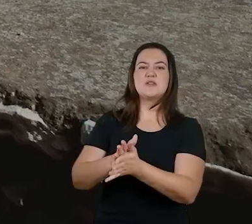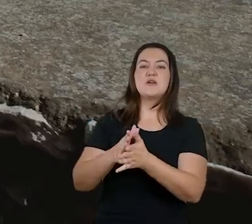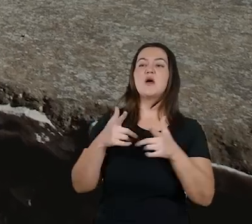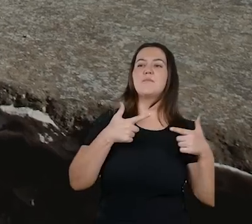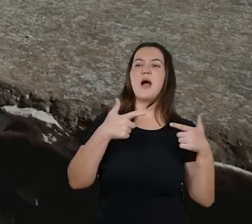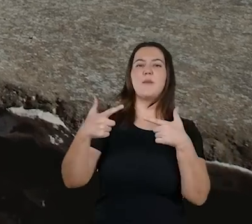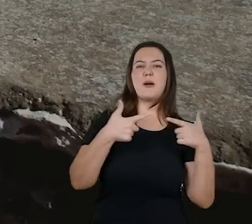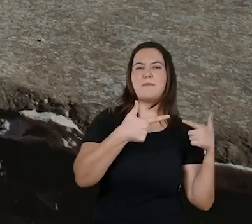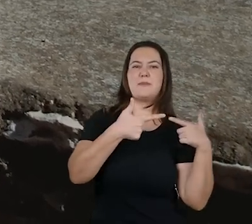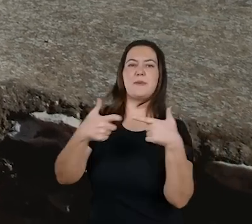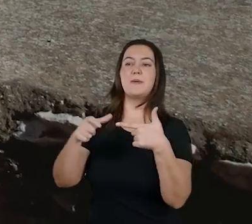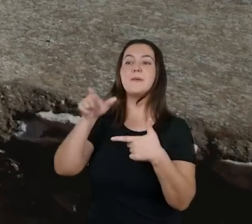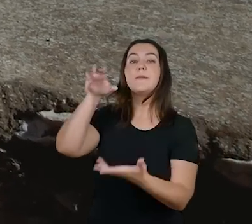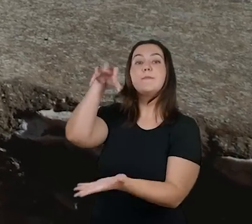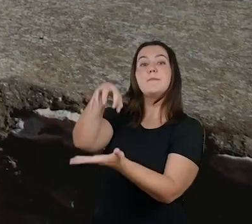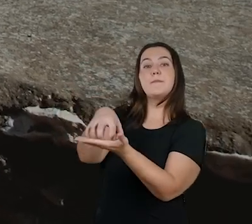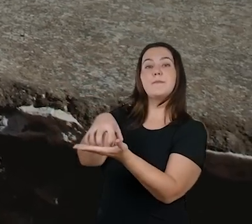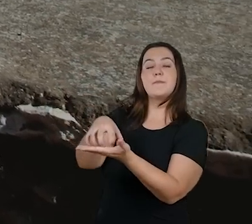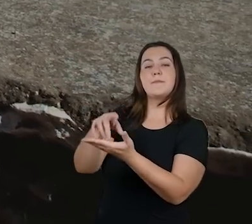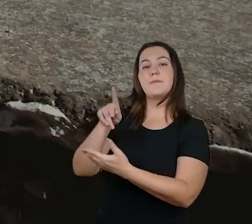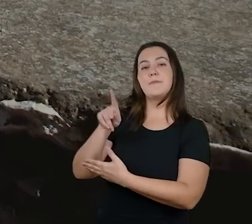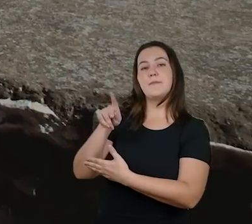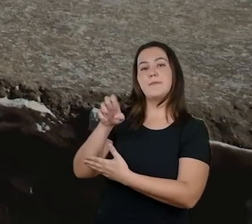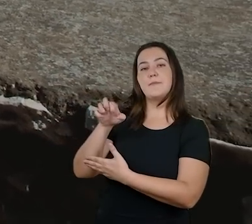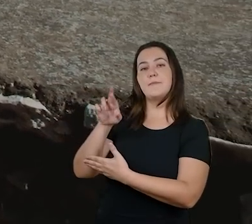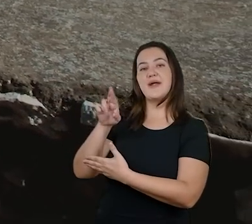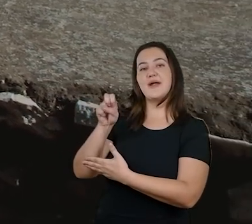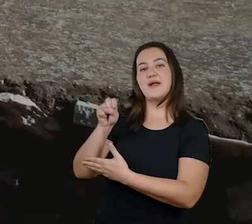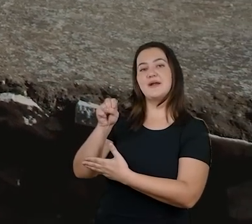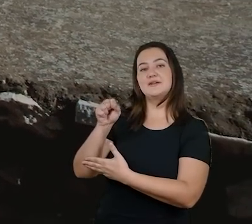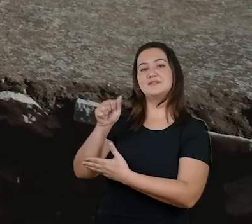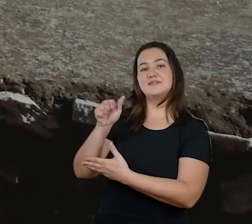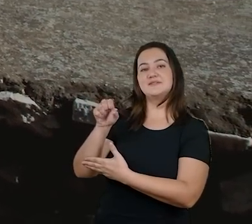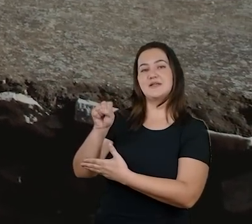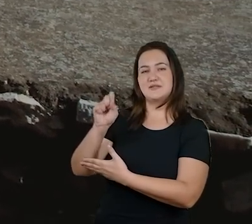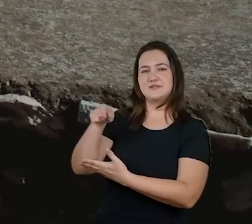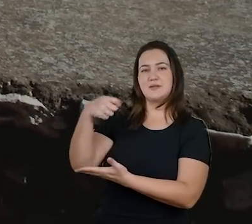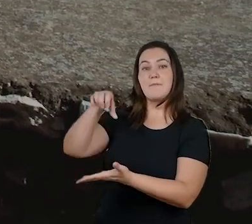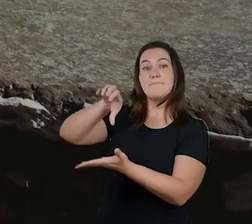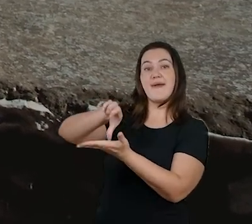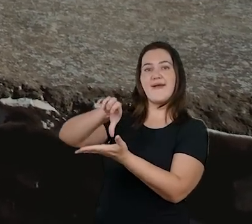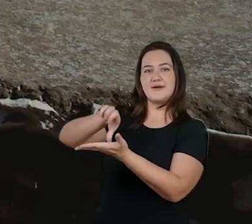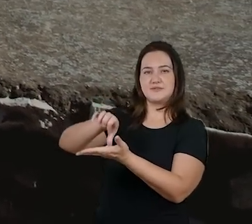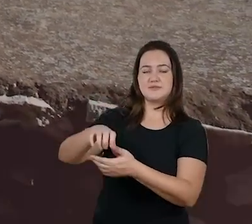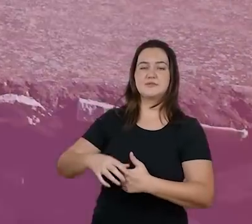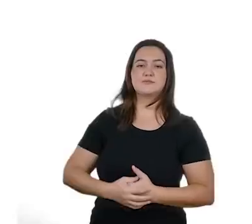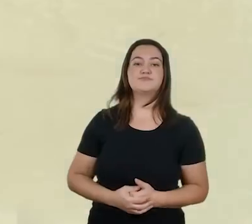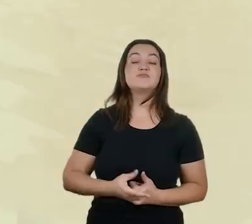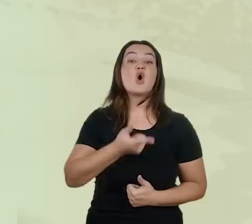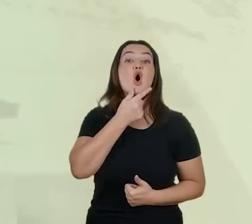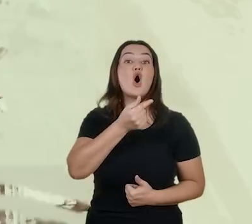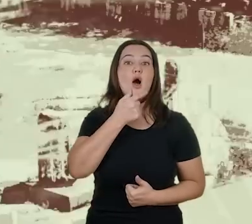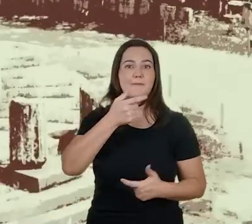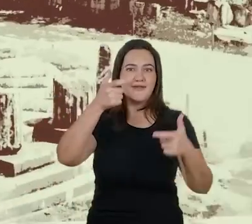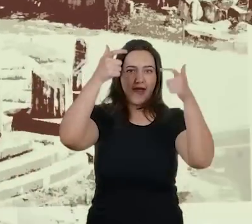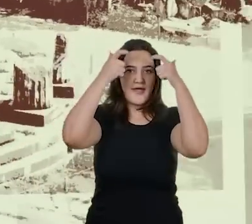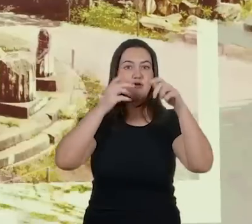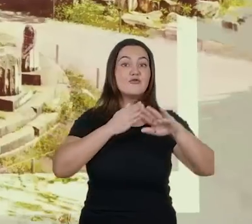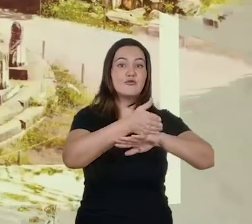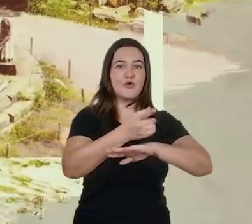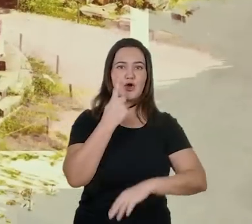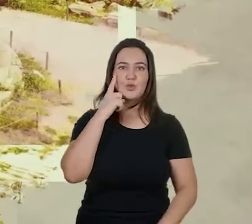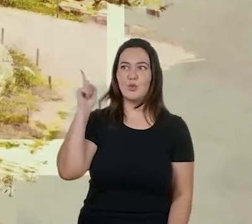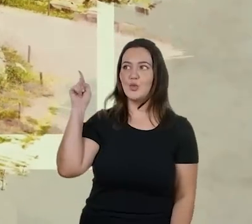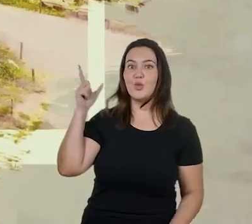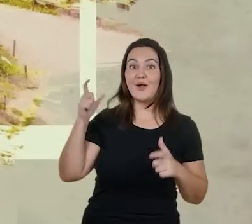persas. E com base em que ele achou isso? Bom, na sua vaidade, ele foi procurar o oráculo de Delfos. E